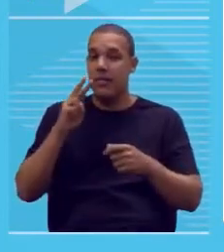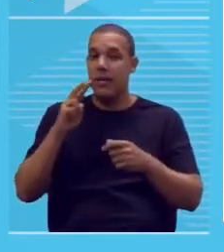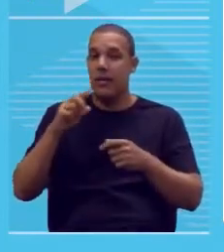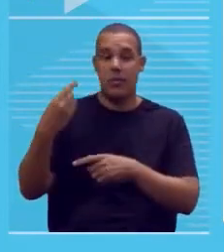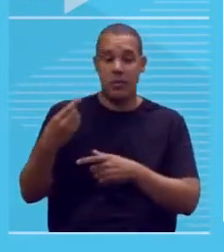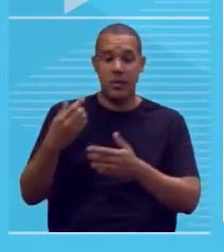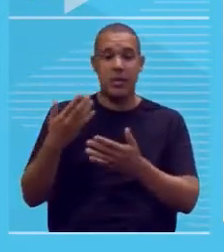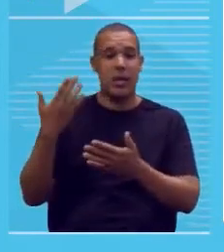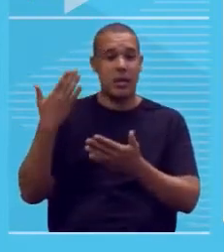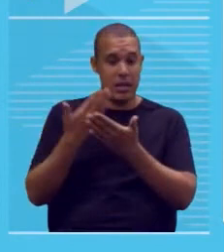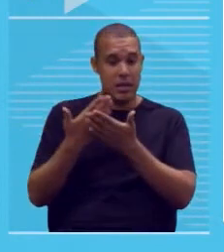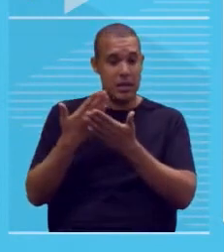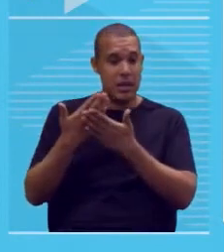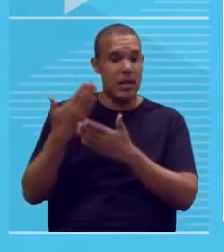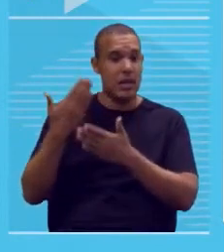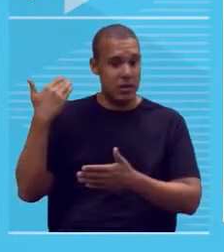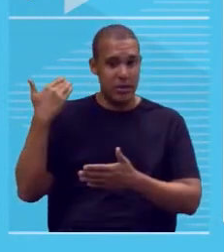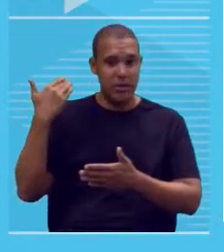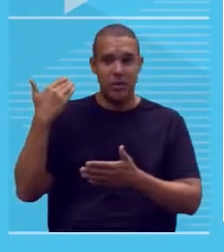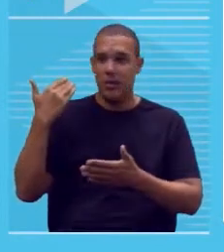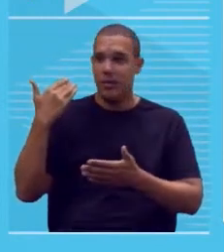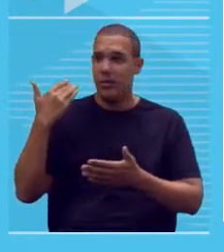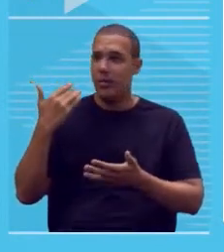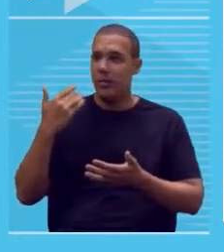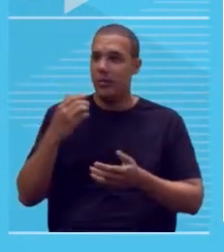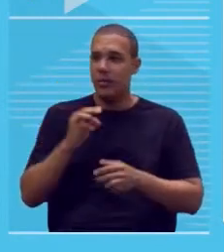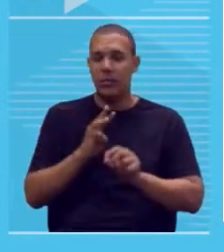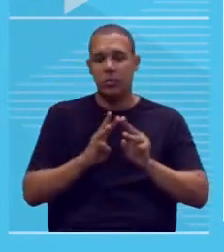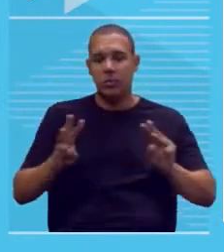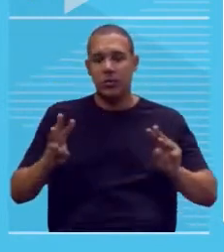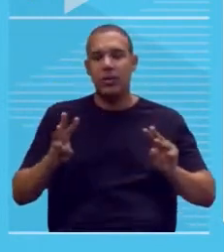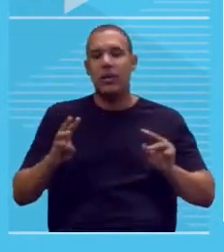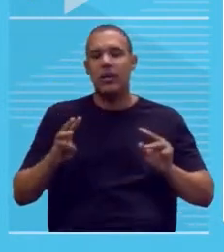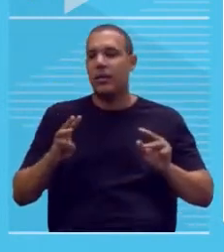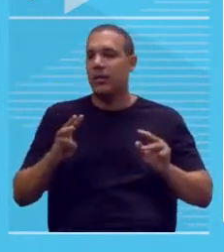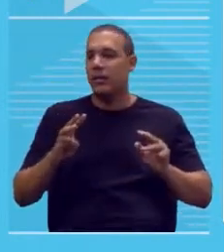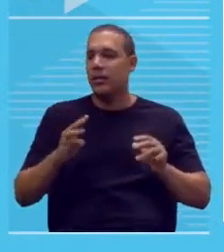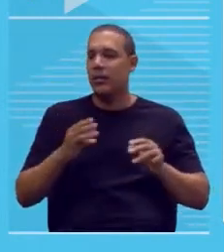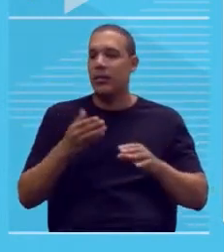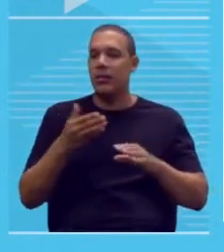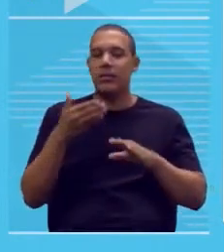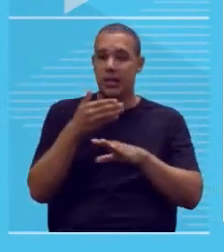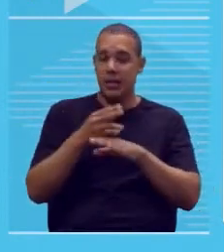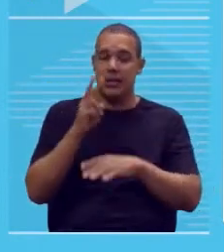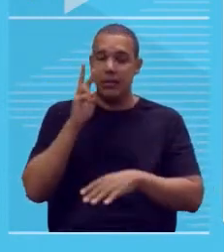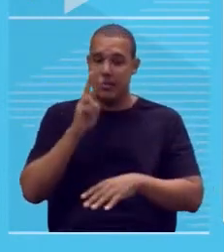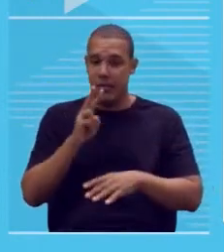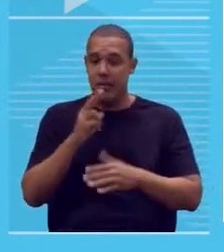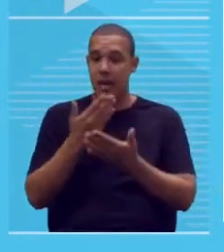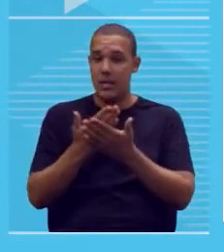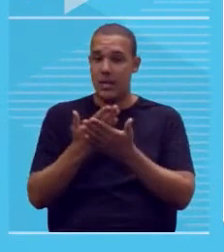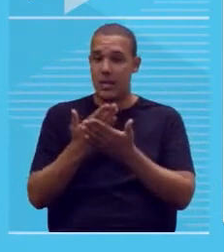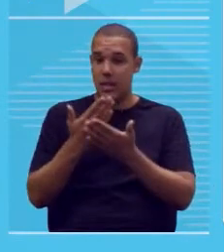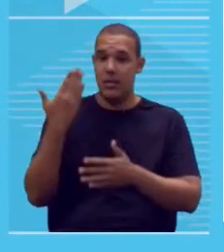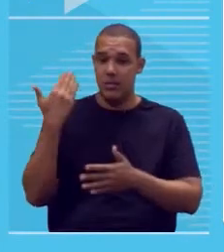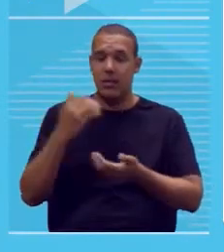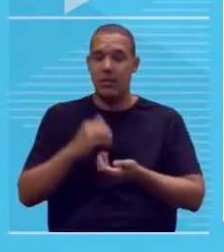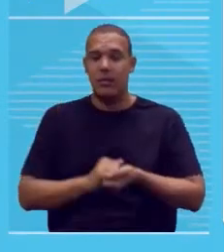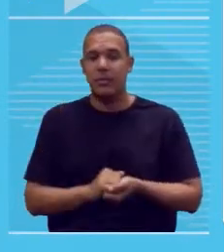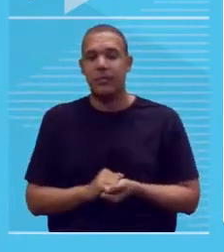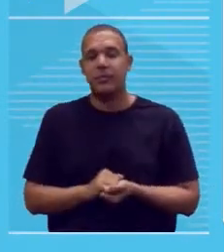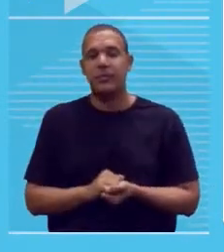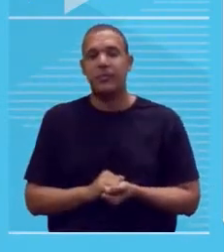canal Educação para pegar desde o iniciozinho distância entre pontos, distância entre retas, distância entre